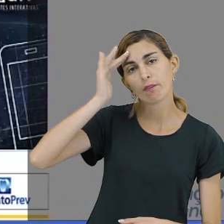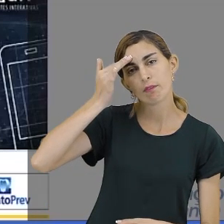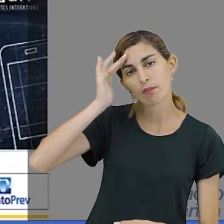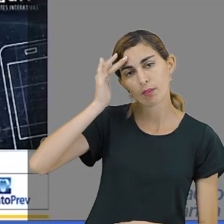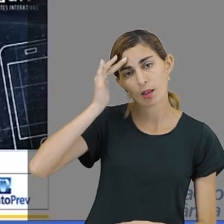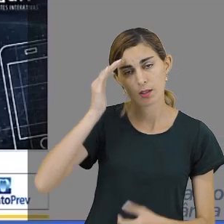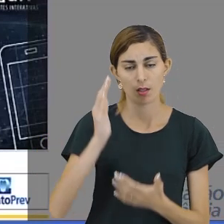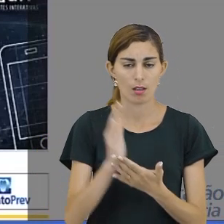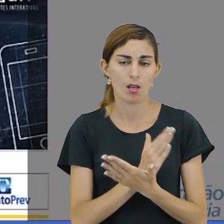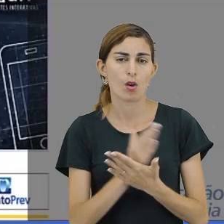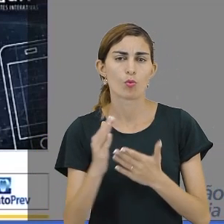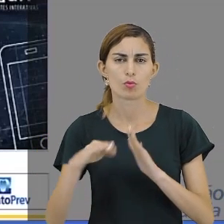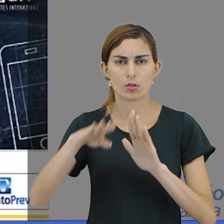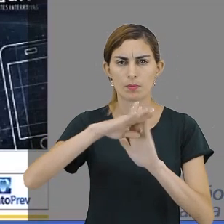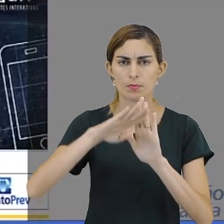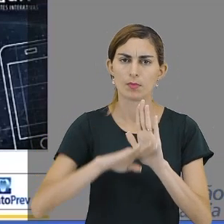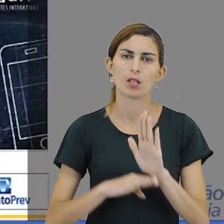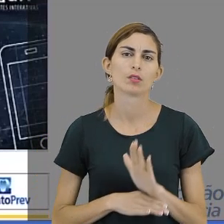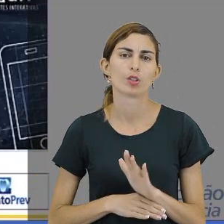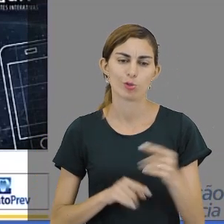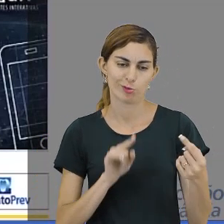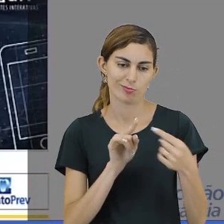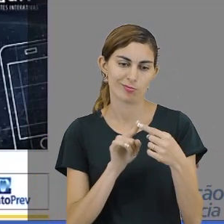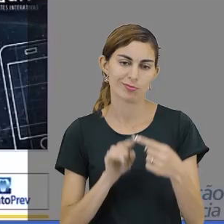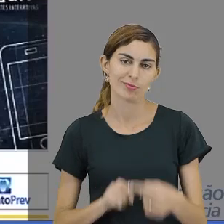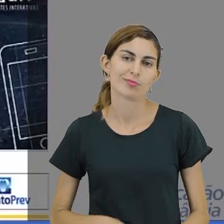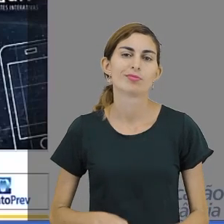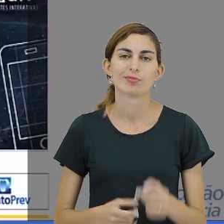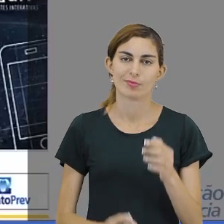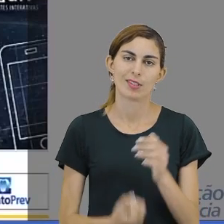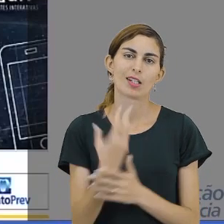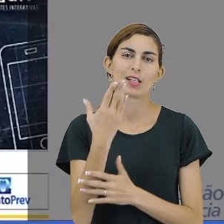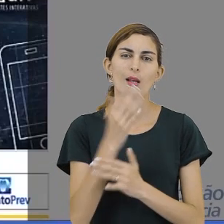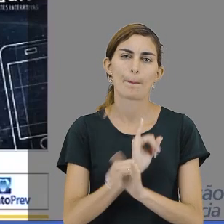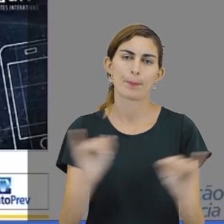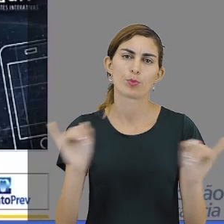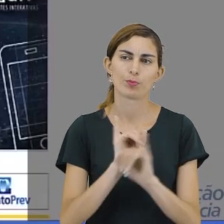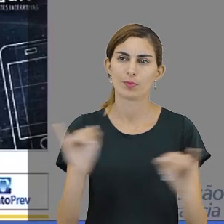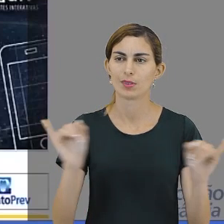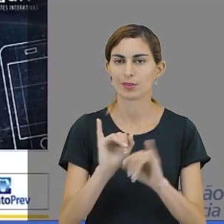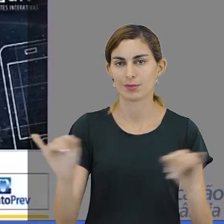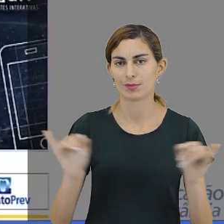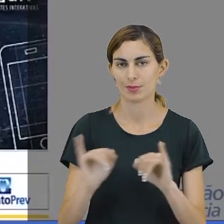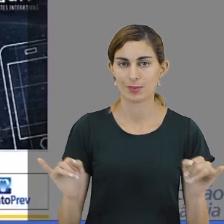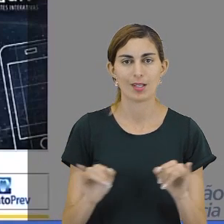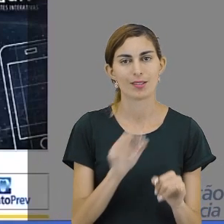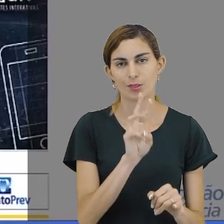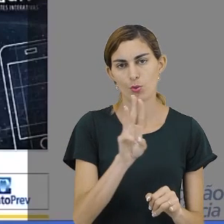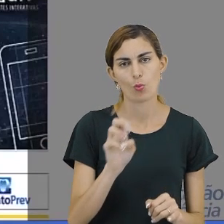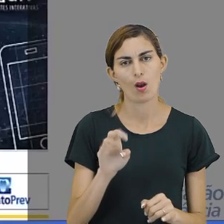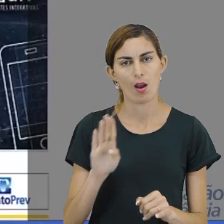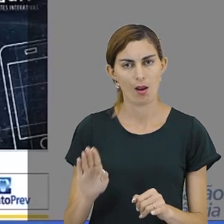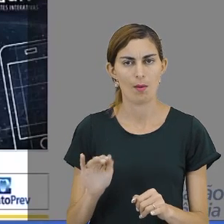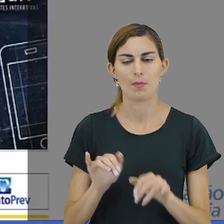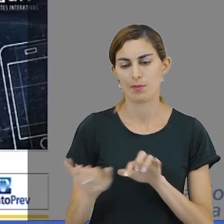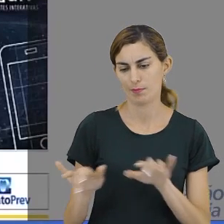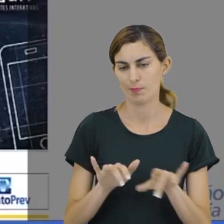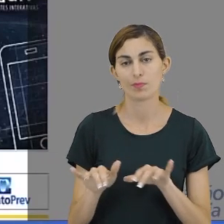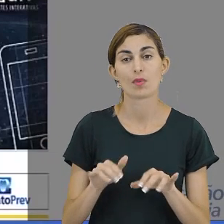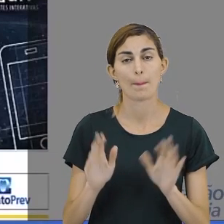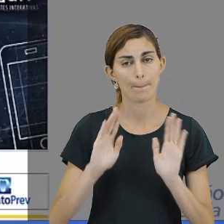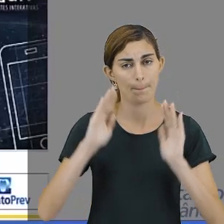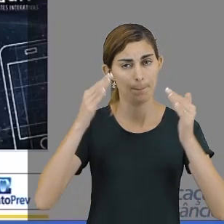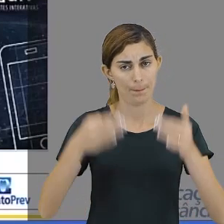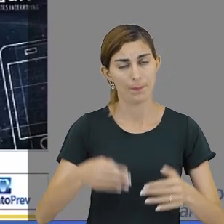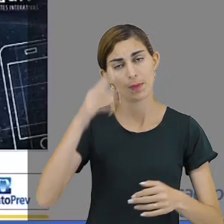exemplo, que existem alguns padrões relacionados à criação de publicidade na web, principalmente em